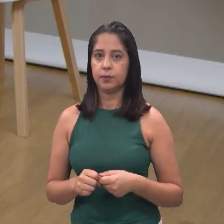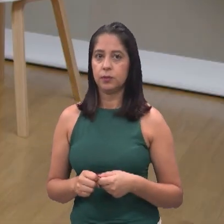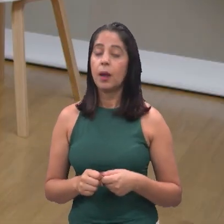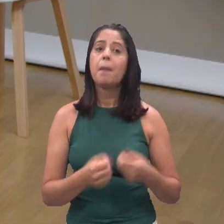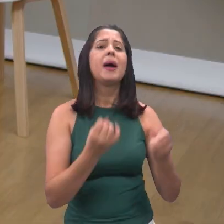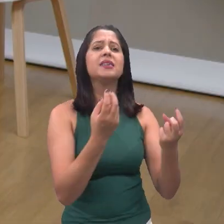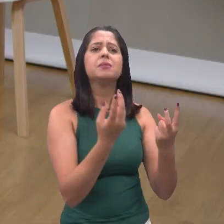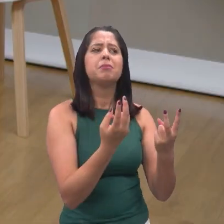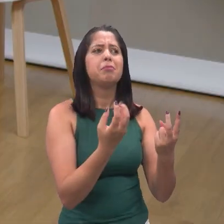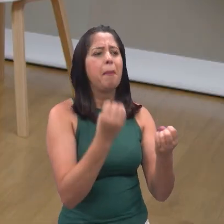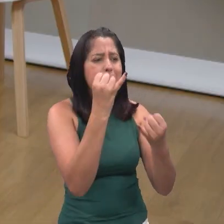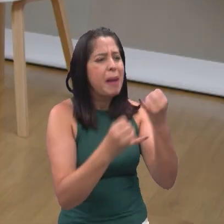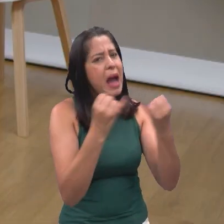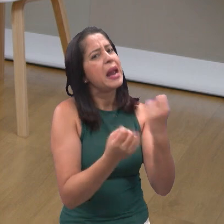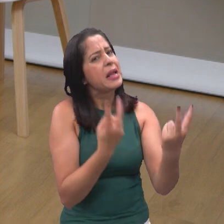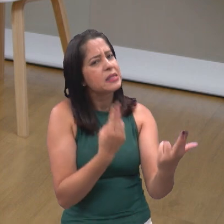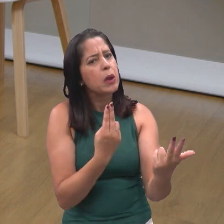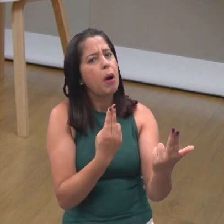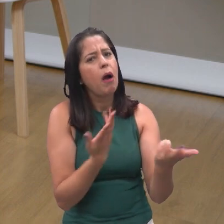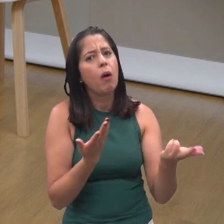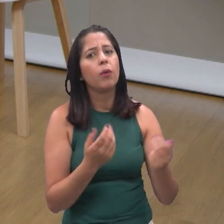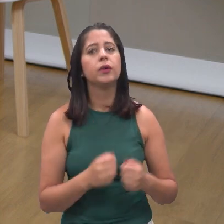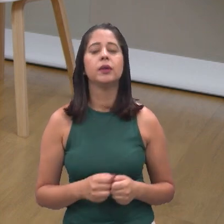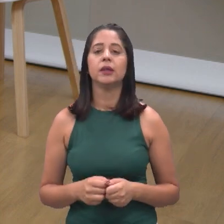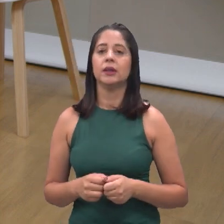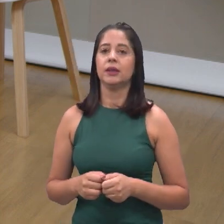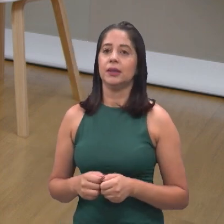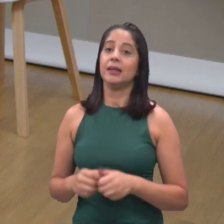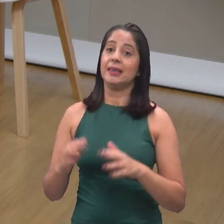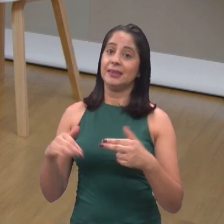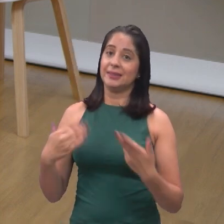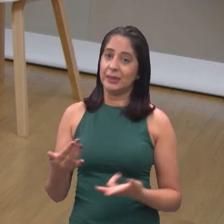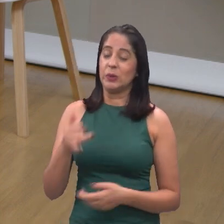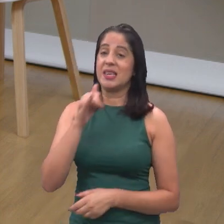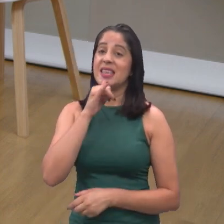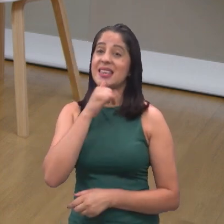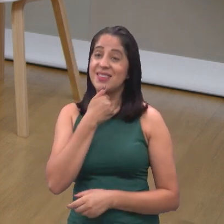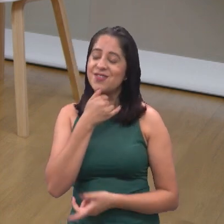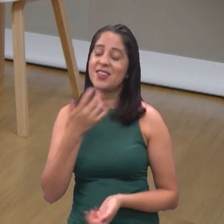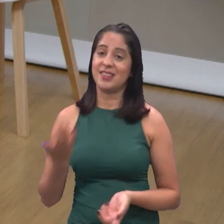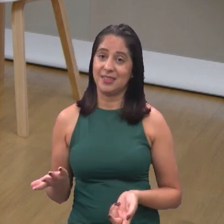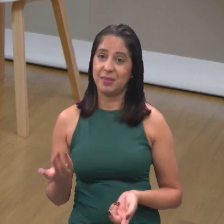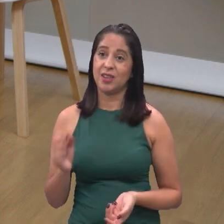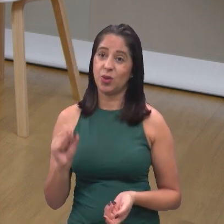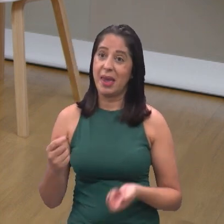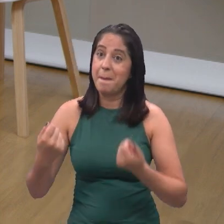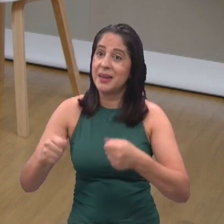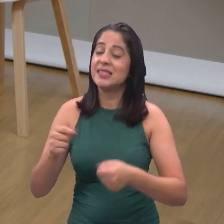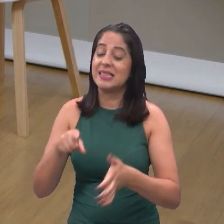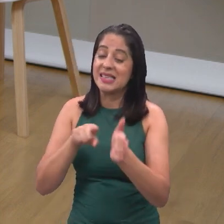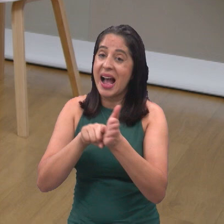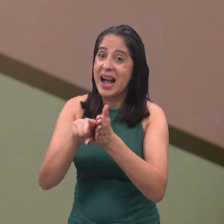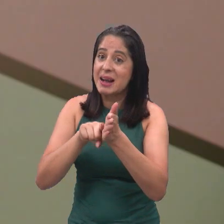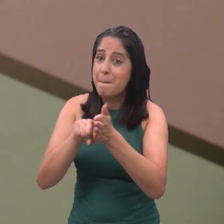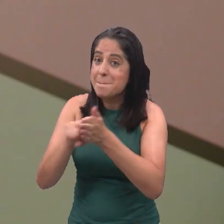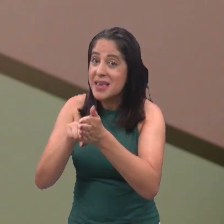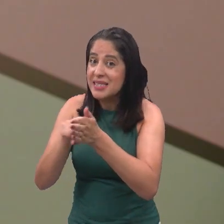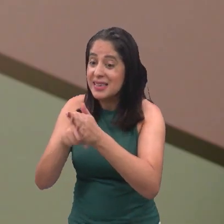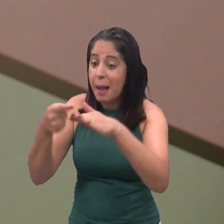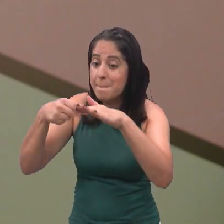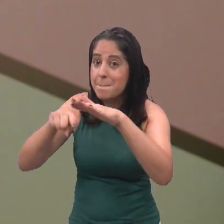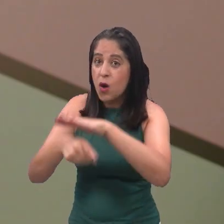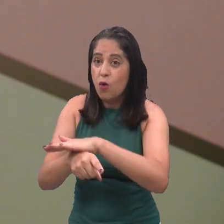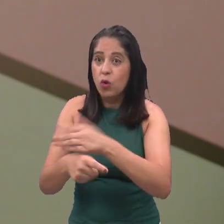Como que eu sei qual é uma, qual é a outra? Infelizmente, a gente só vai saber fazendo o exame, porque os sintomas são